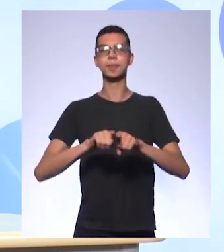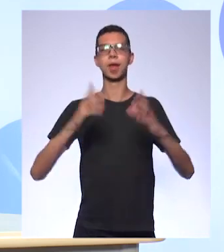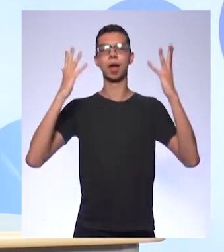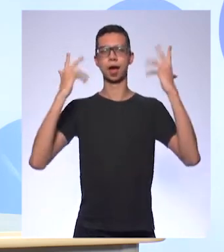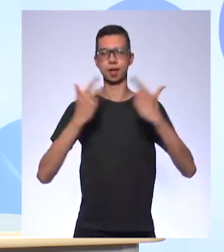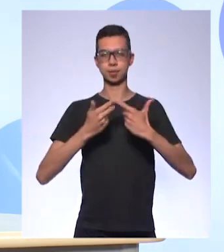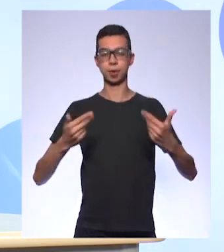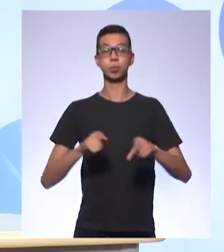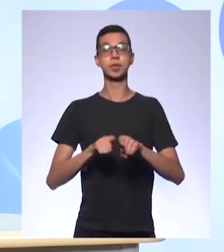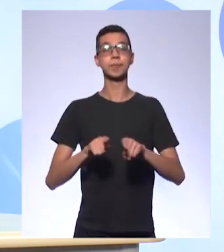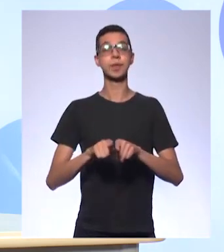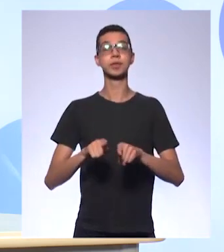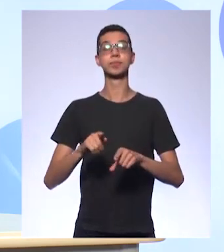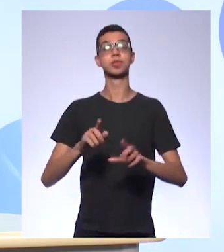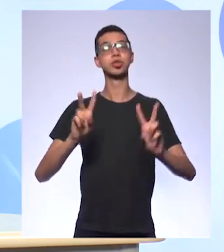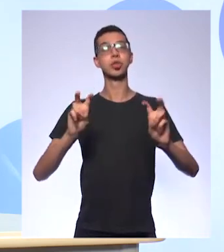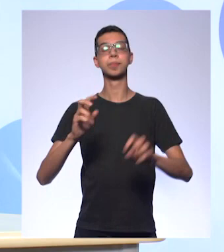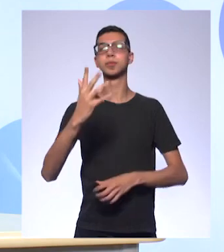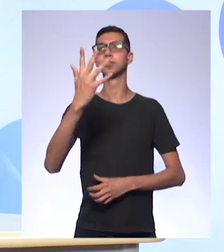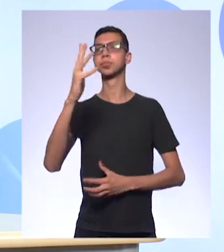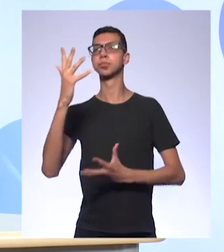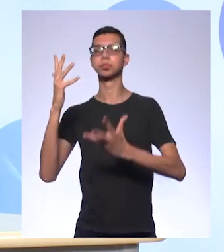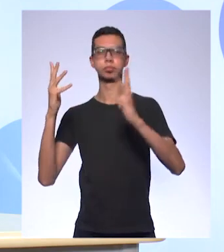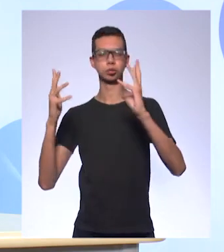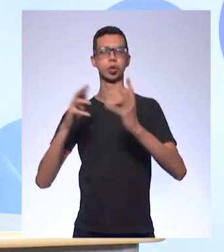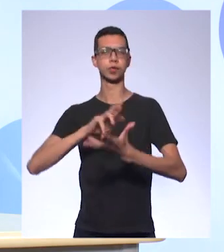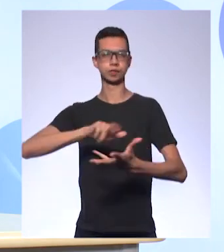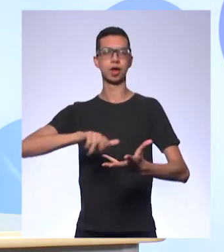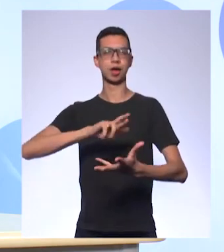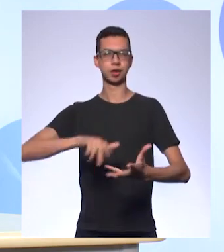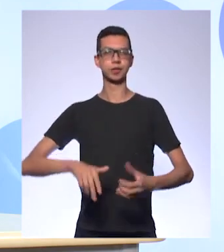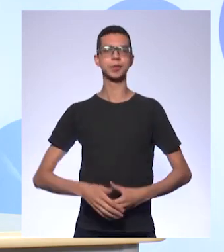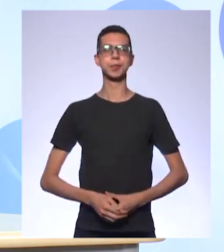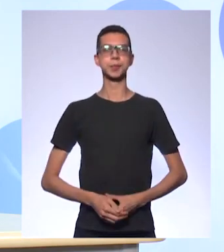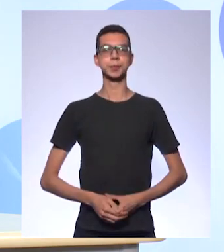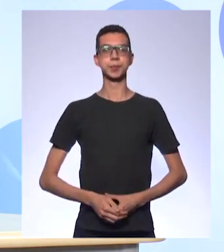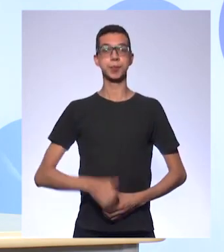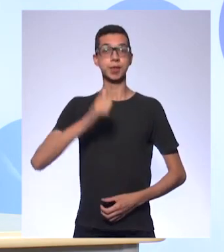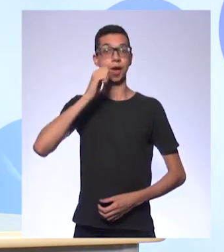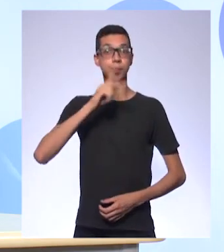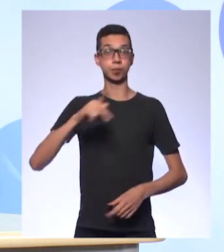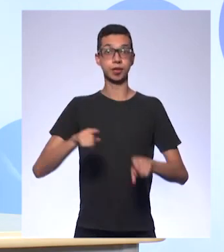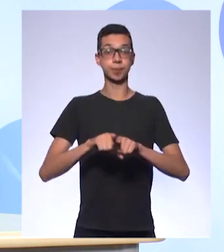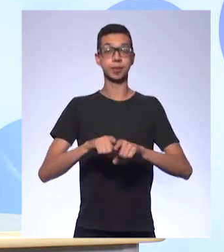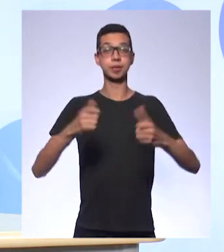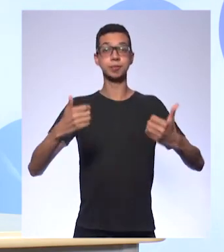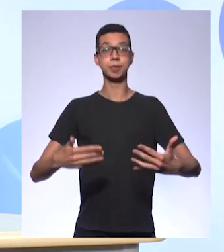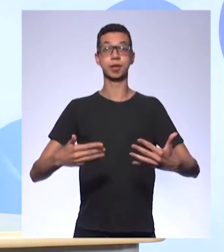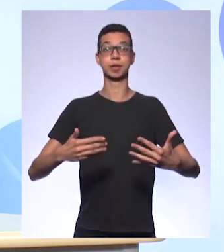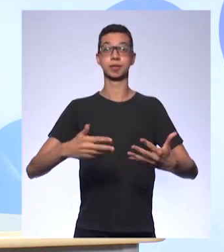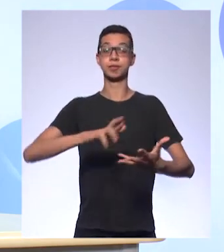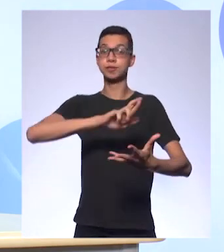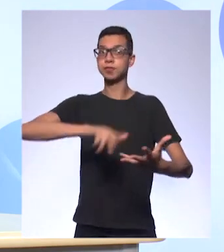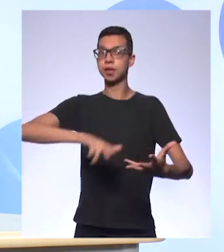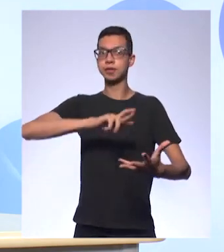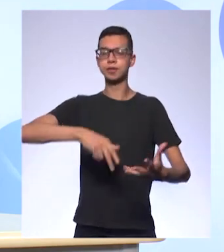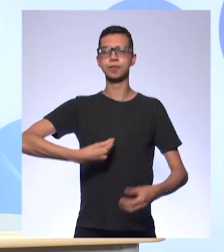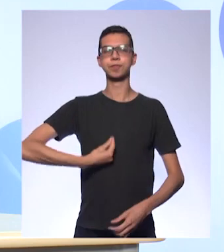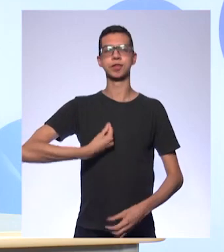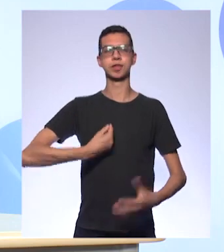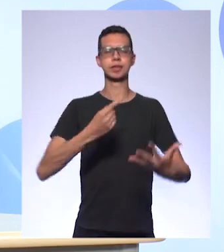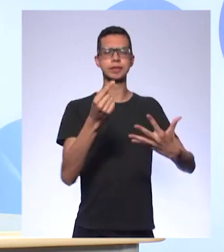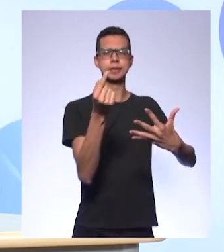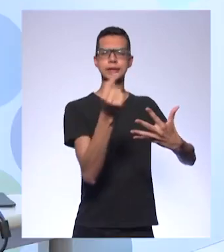da Gabriela, da Escola MMDC, que disse que é uma variedade de tipos de vida. Muitas respostas nessa linha,